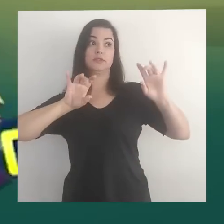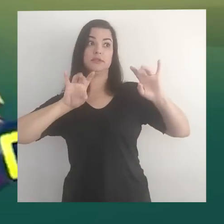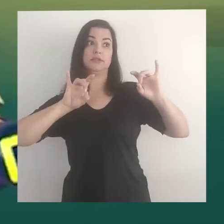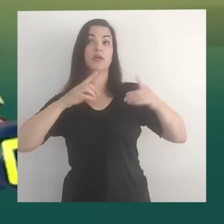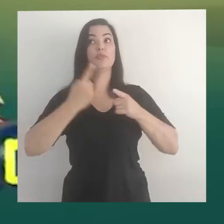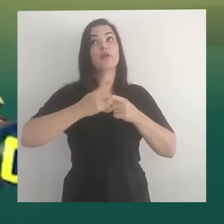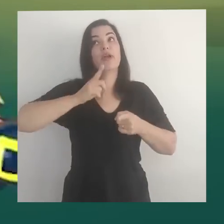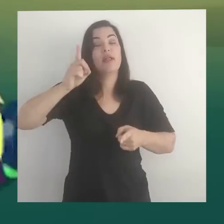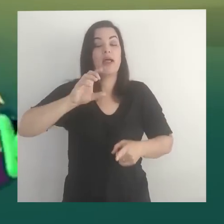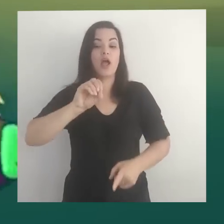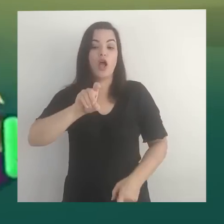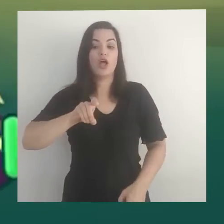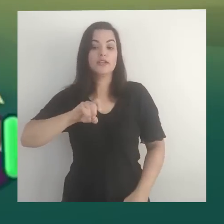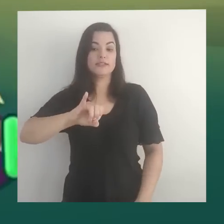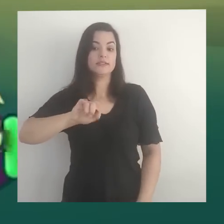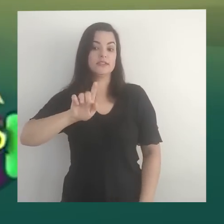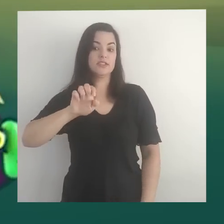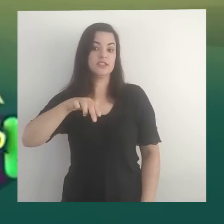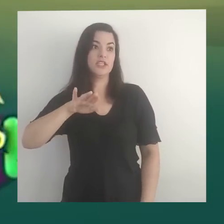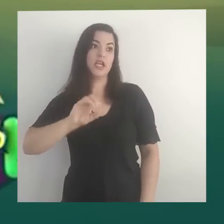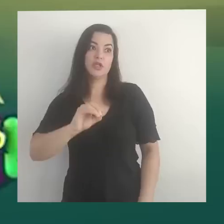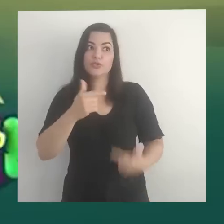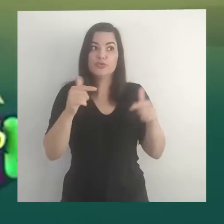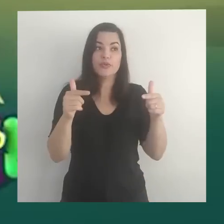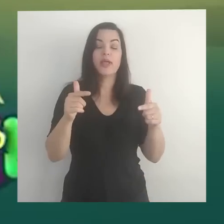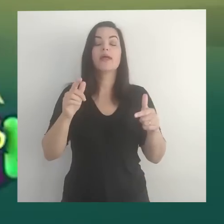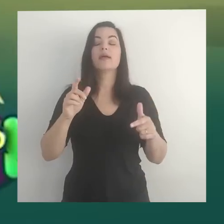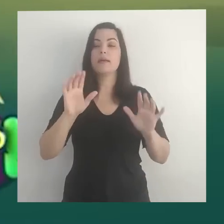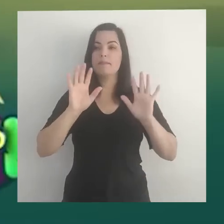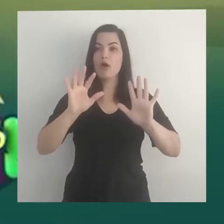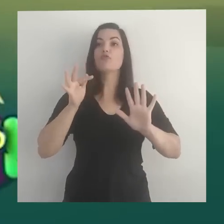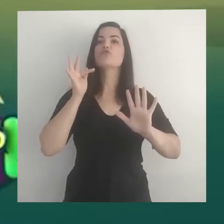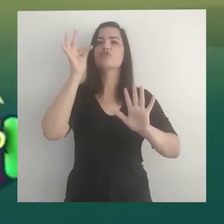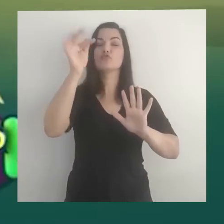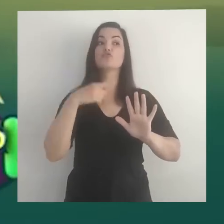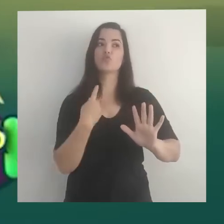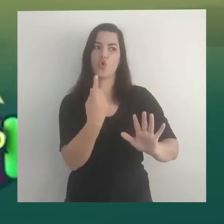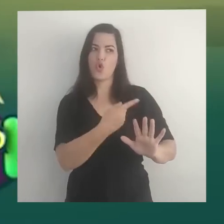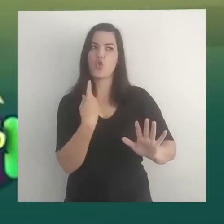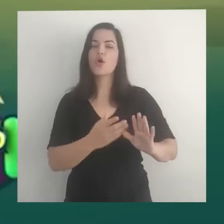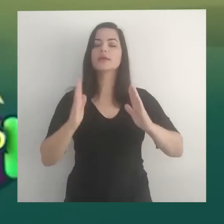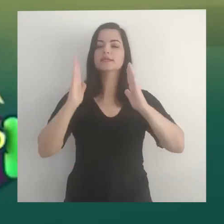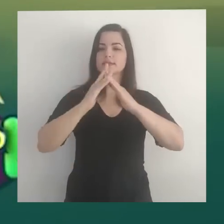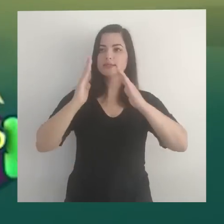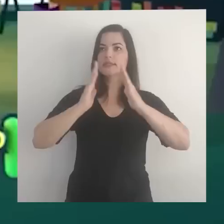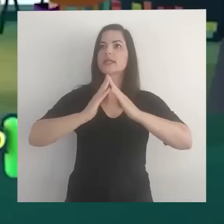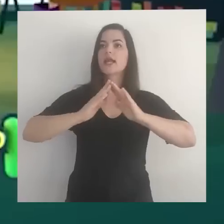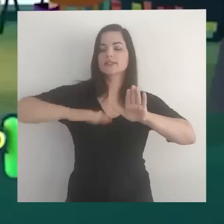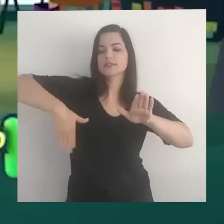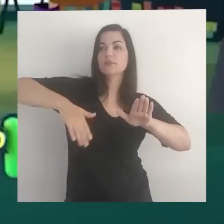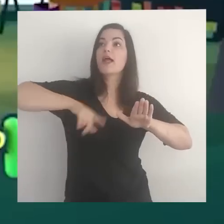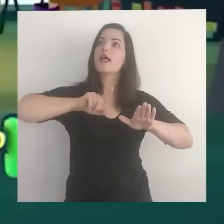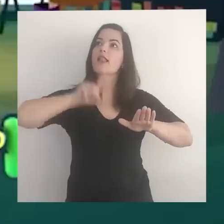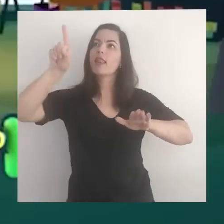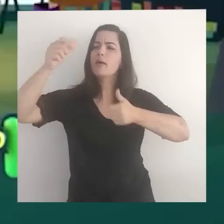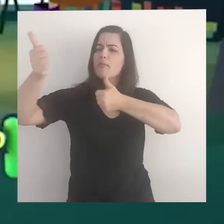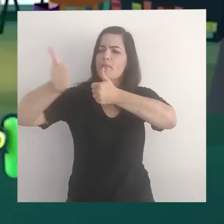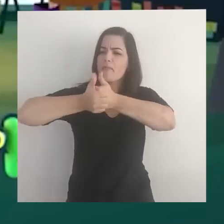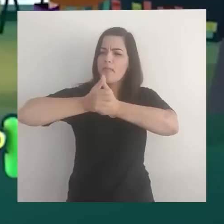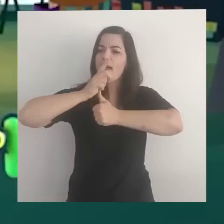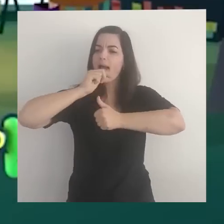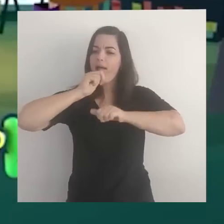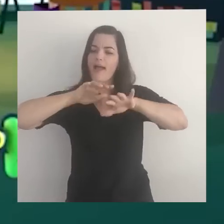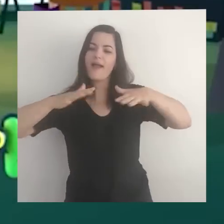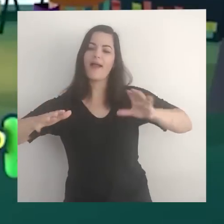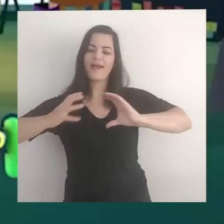tem oxigênio. E a gente vai ter uma casa de praia em Marte, bem em frente ao mar marciano, igual essa